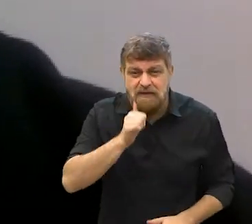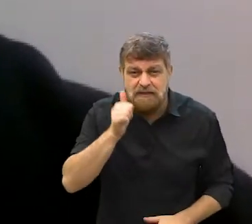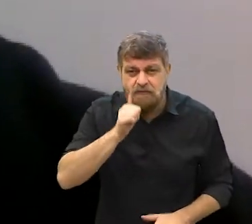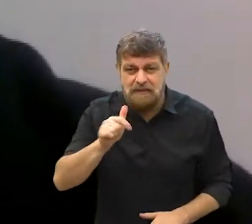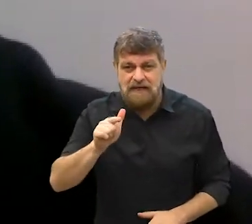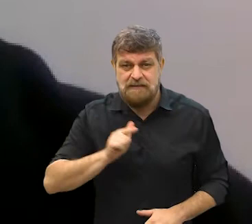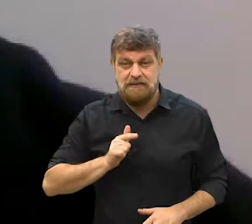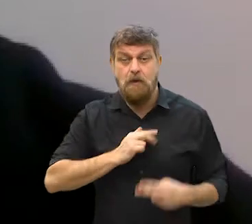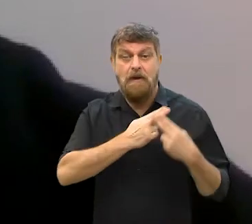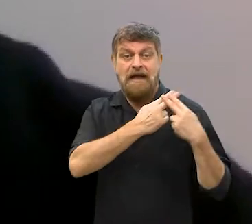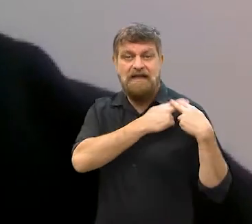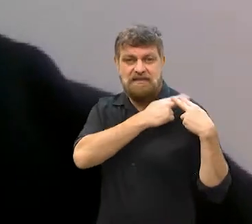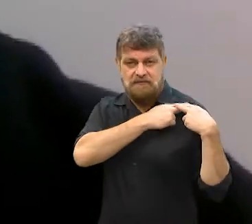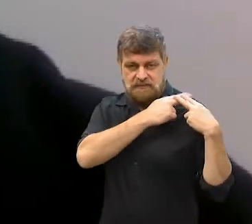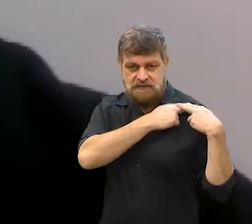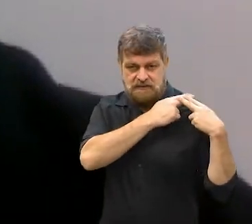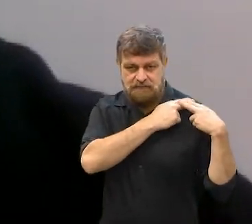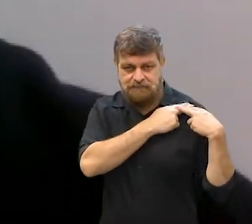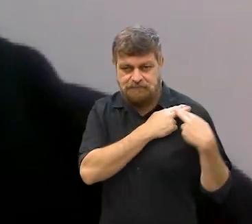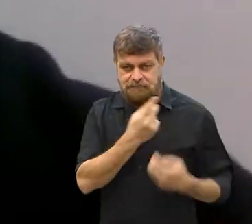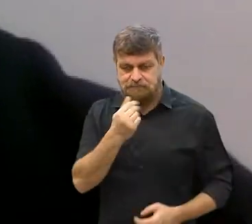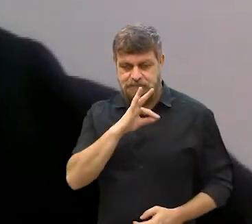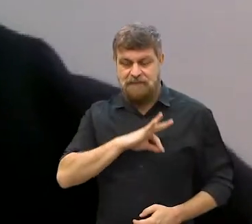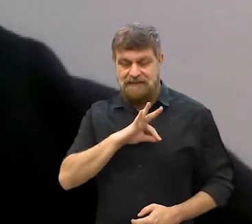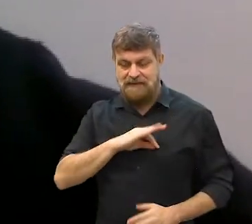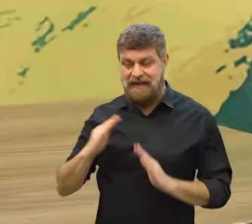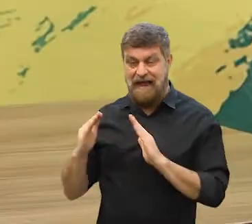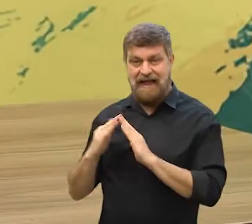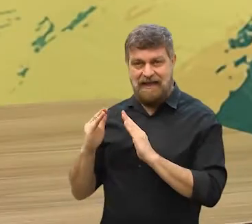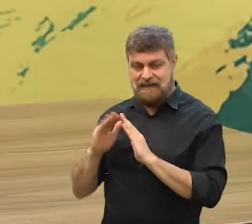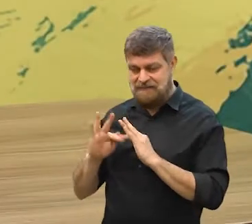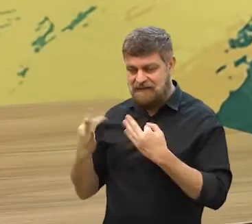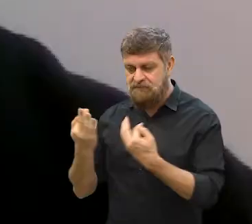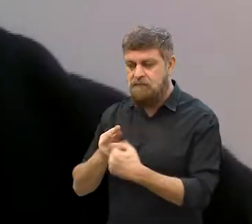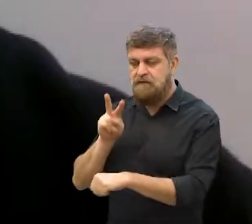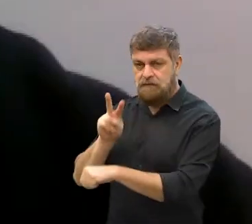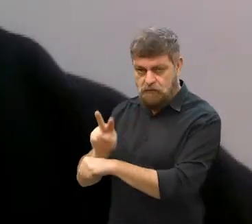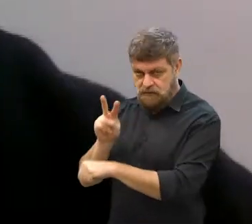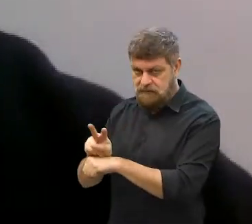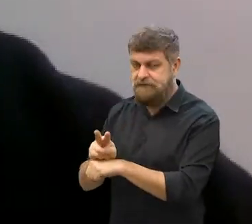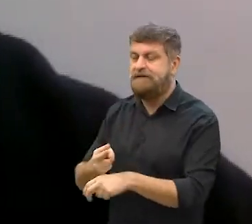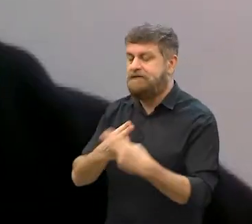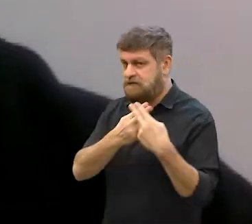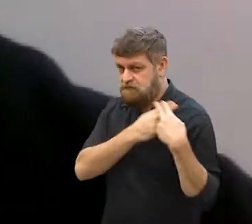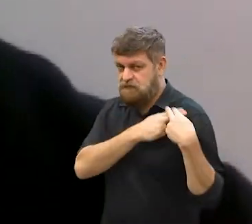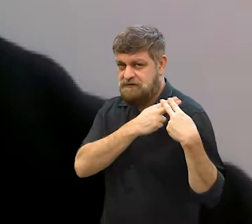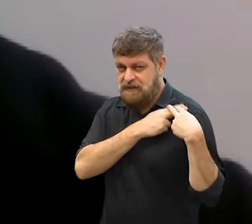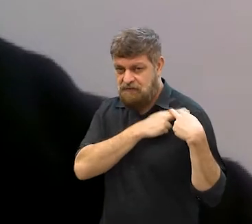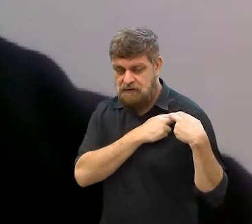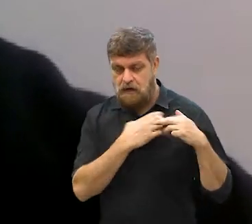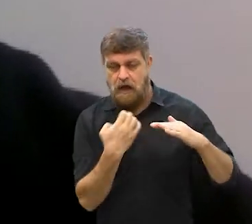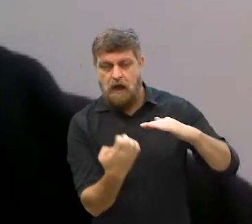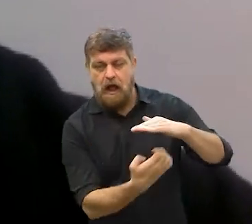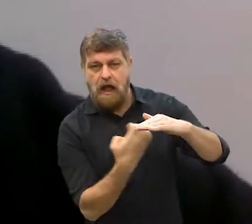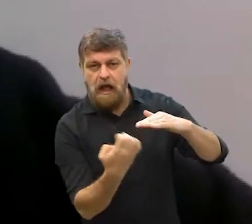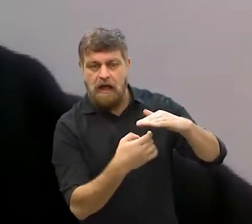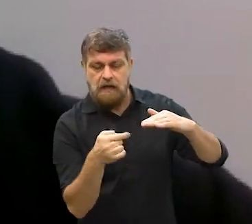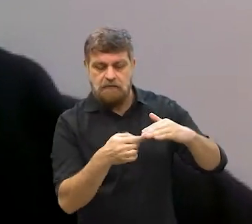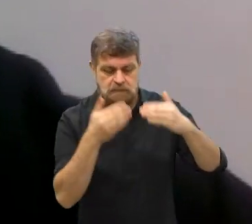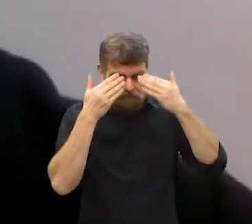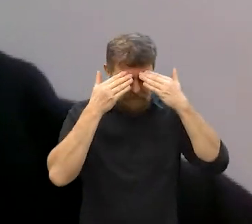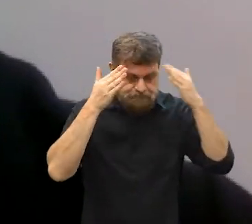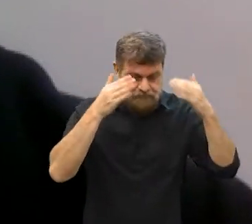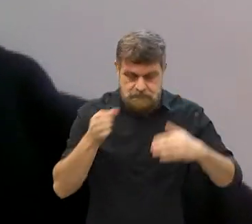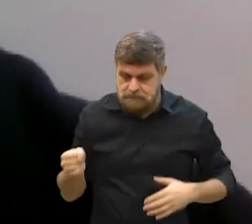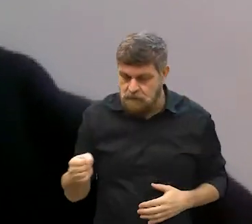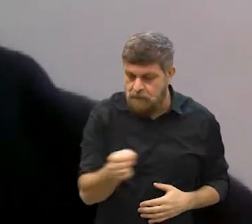o responsável pela receita das famílias. Perfeito. Quando as empresas se preocupam em trazer